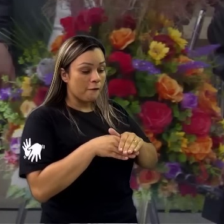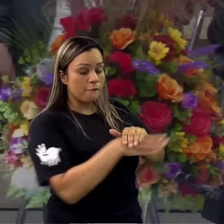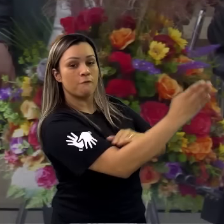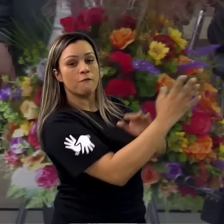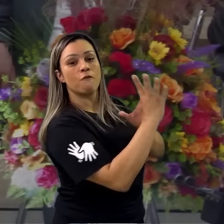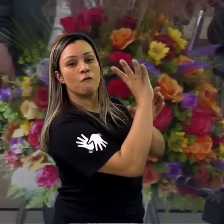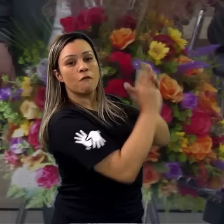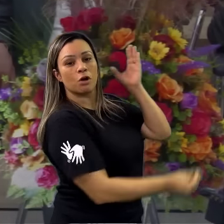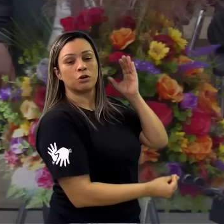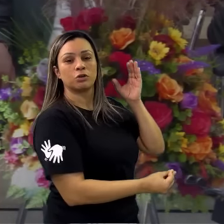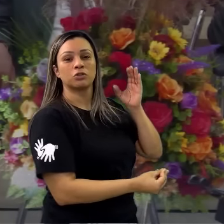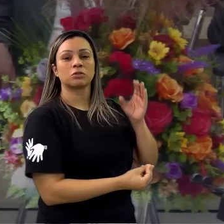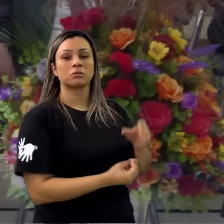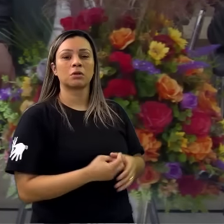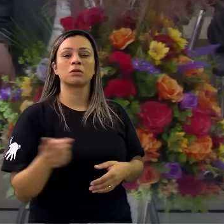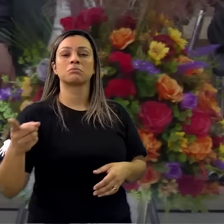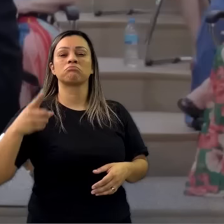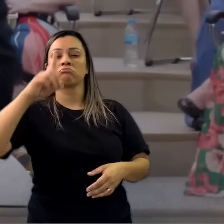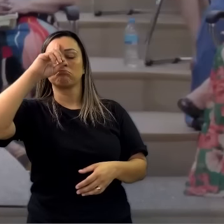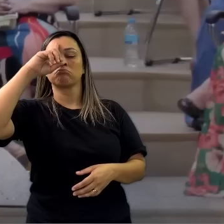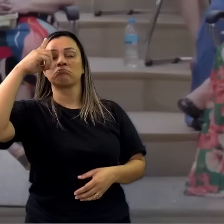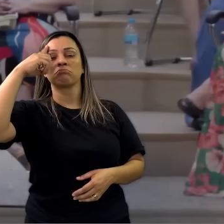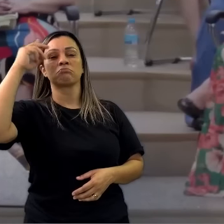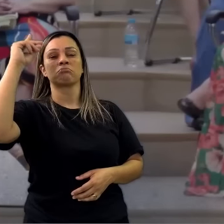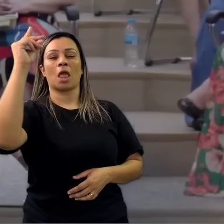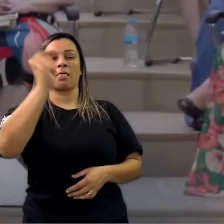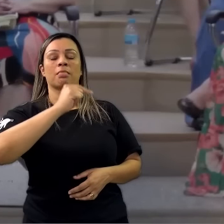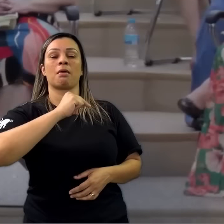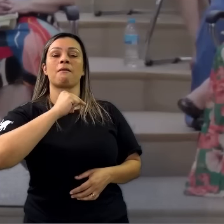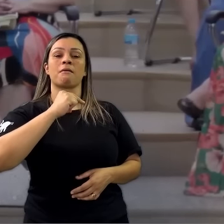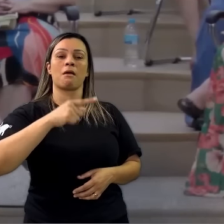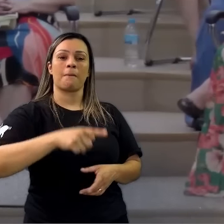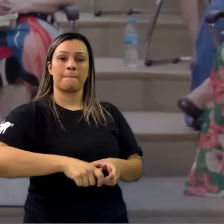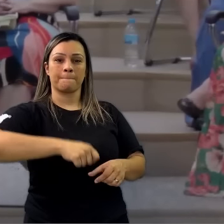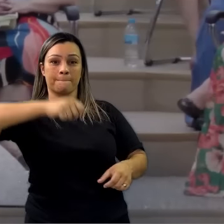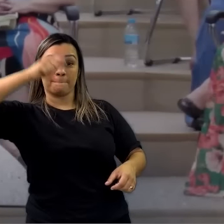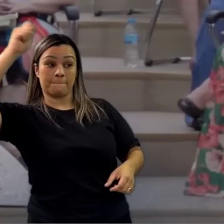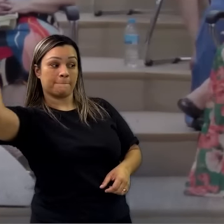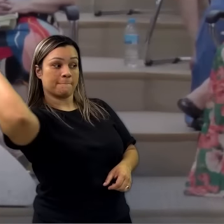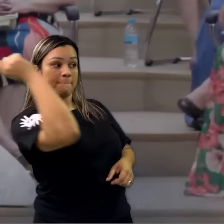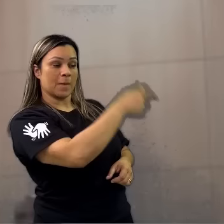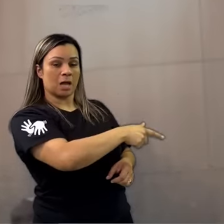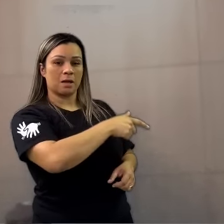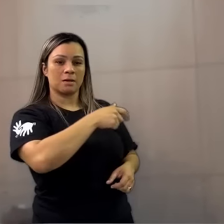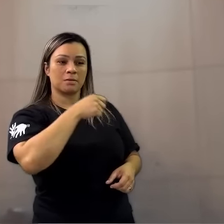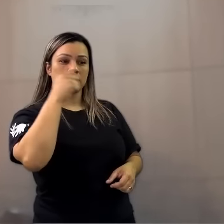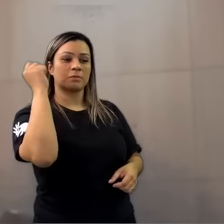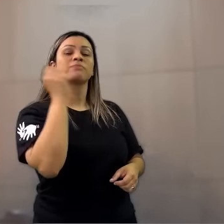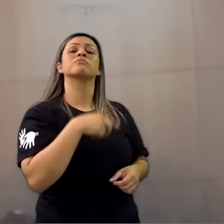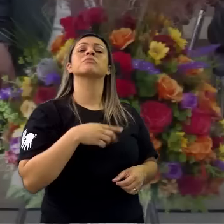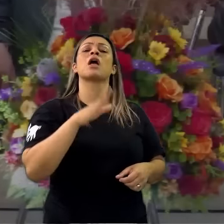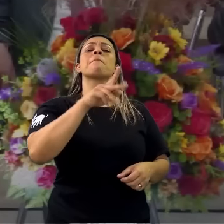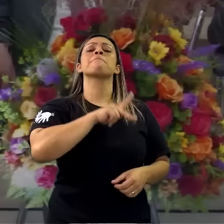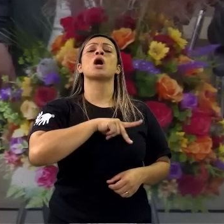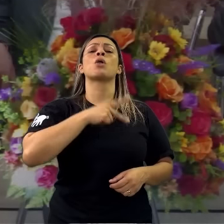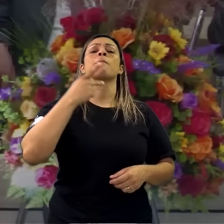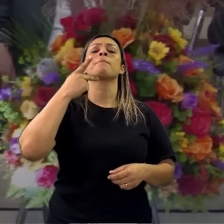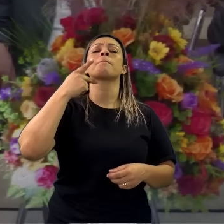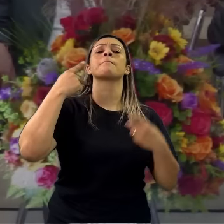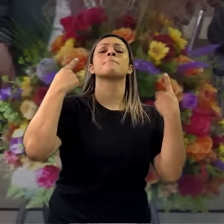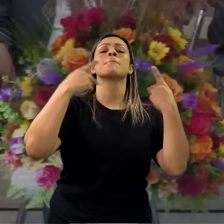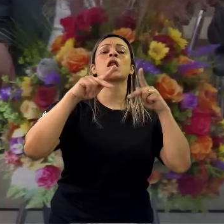texto que pegaram pedra para jogar em Paulo Pedro Paulo pregando e a pedra descendo Paulo pregando e pedra no rosto Paulo pregando